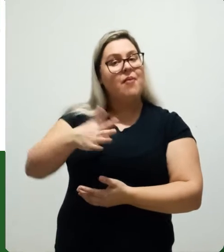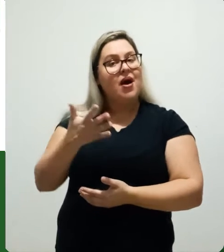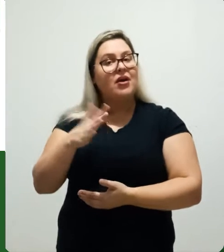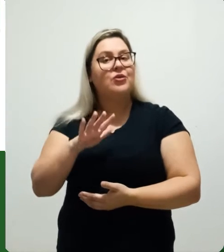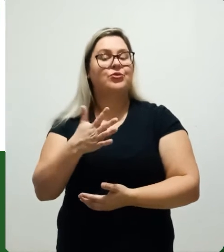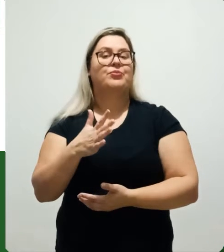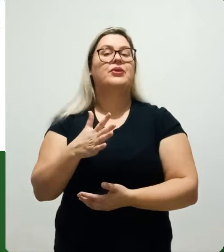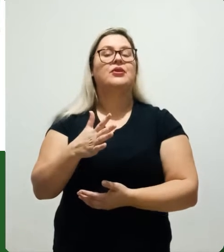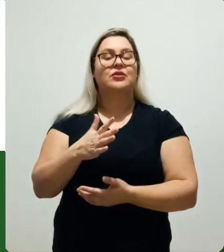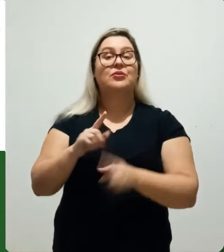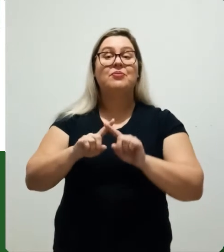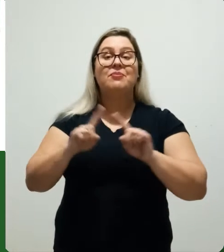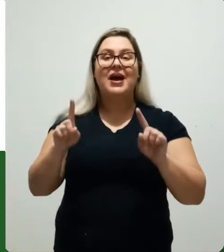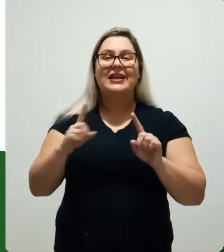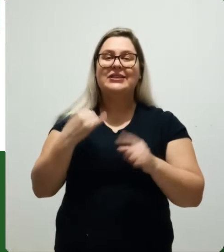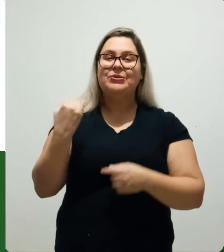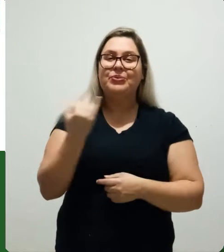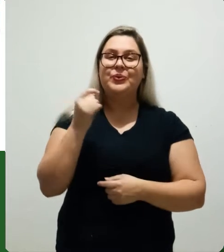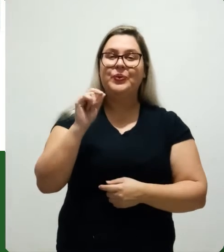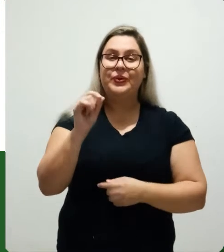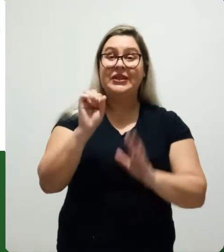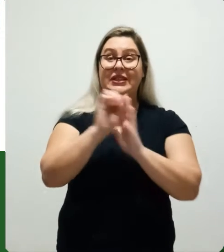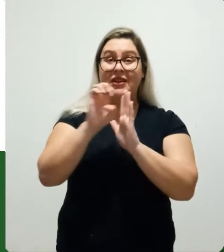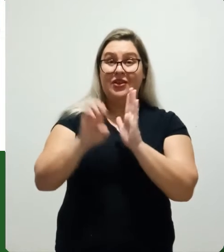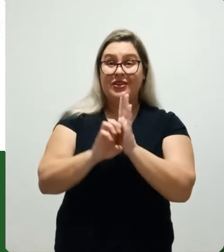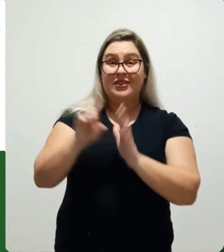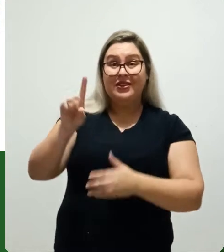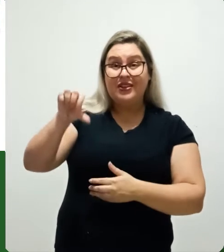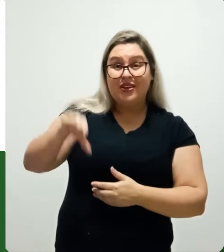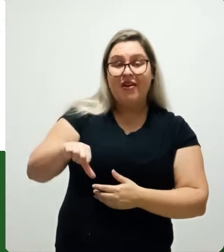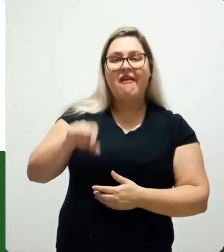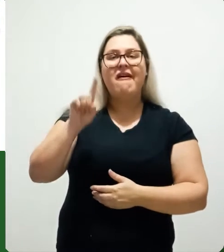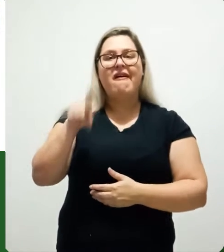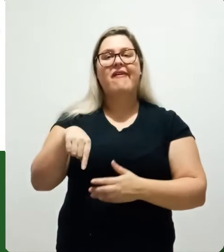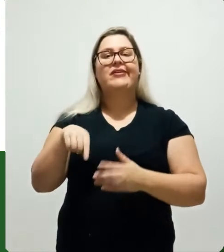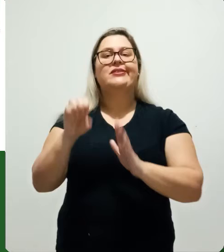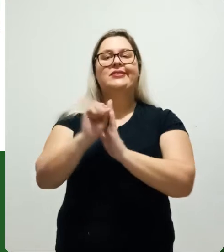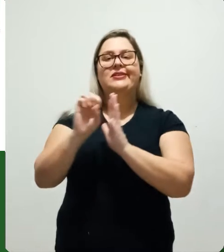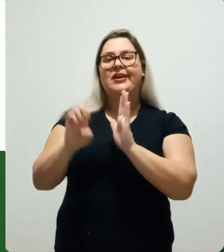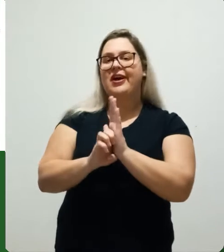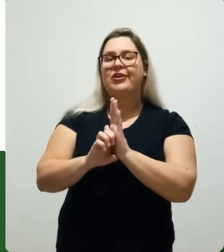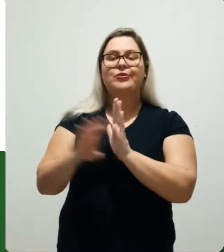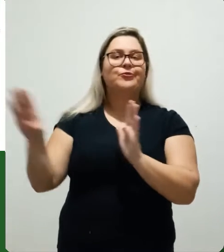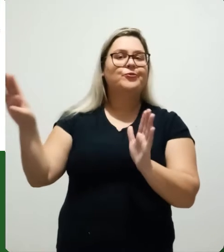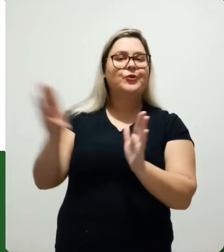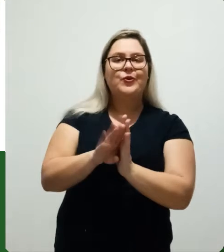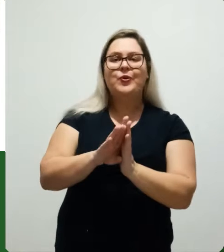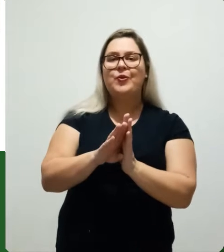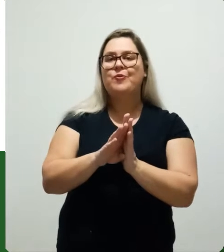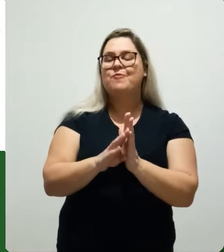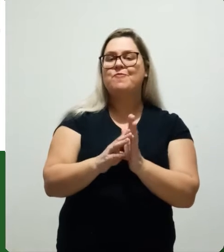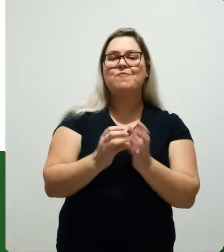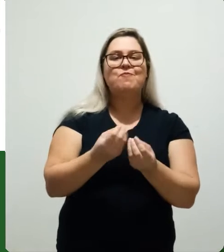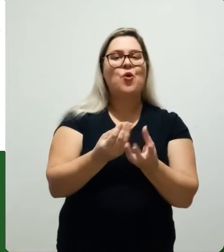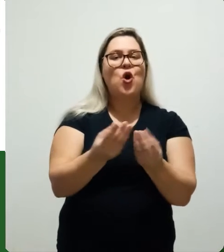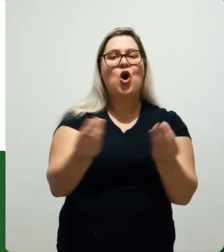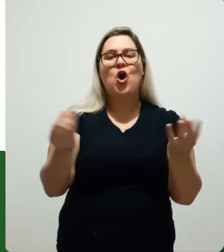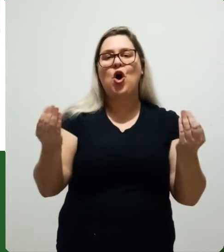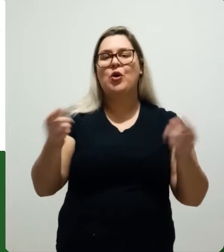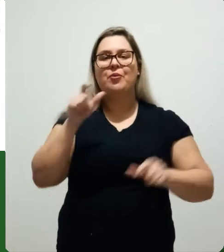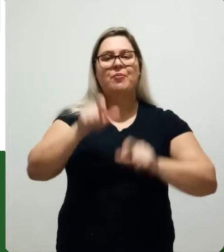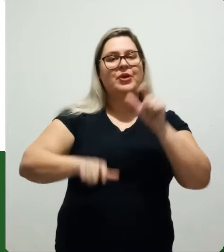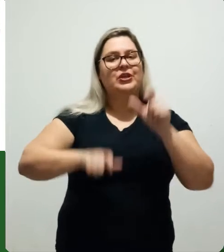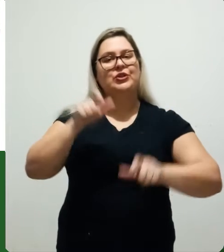não são exatas, mas um detalhe importante, o século XIX foi um século que chegou muita gente num período um